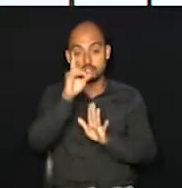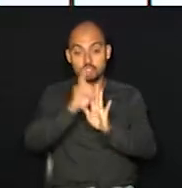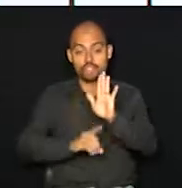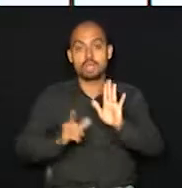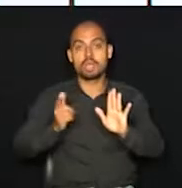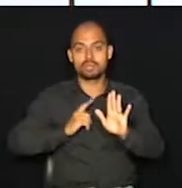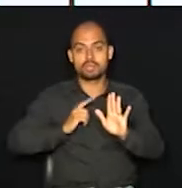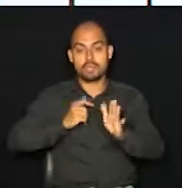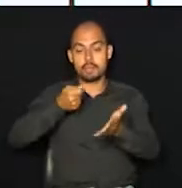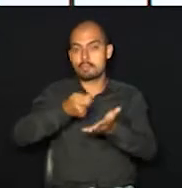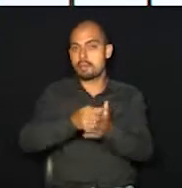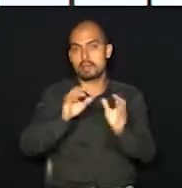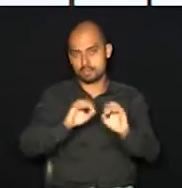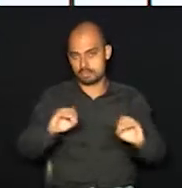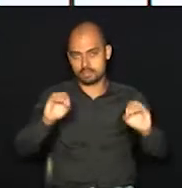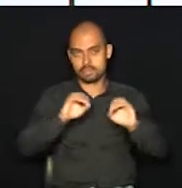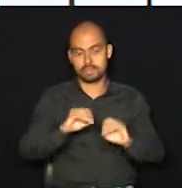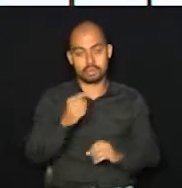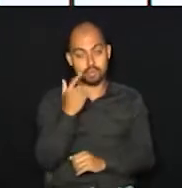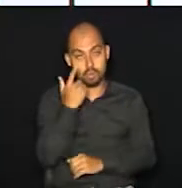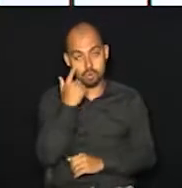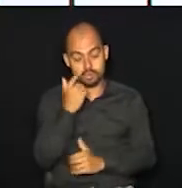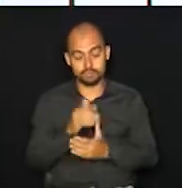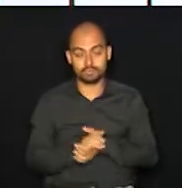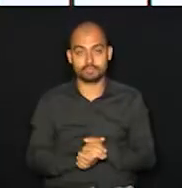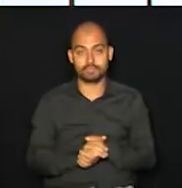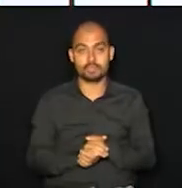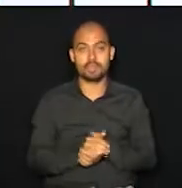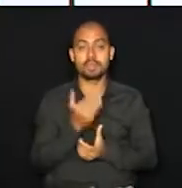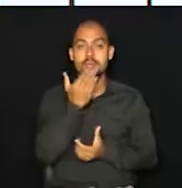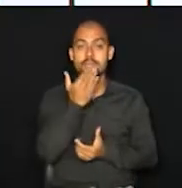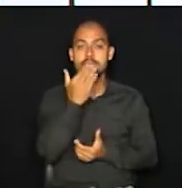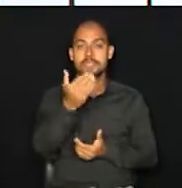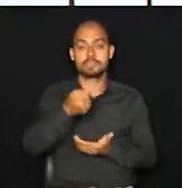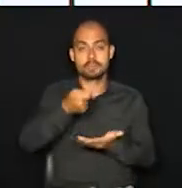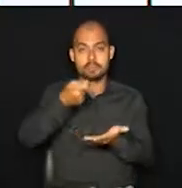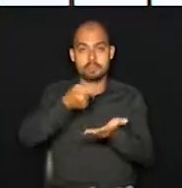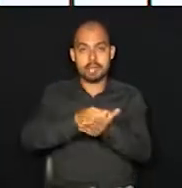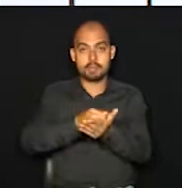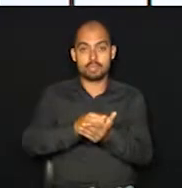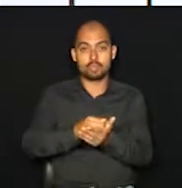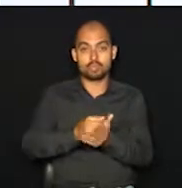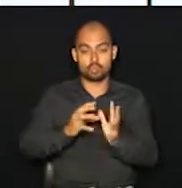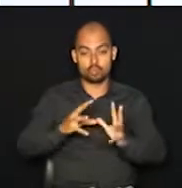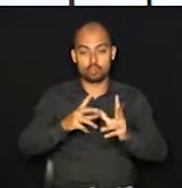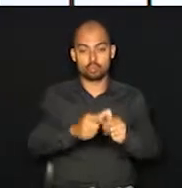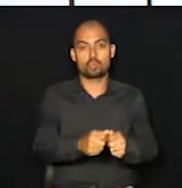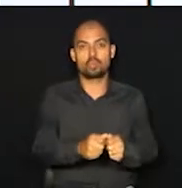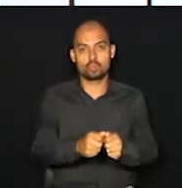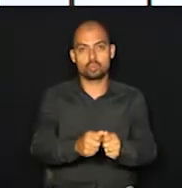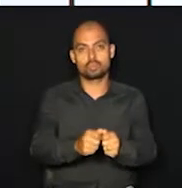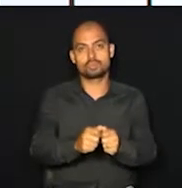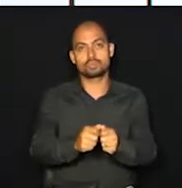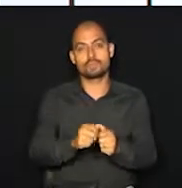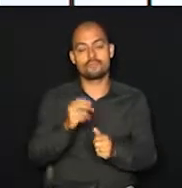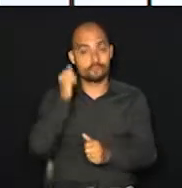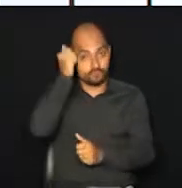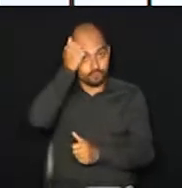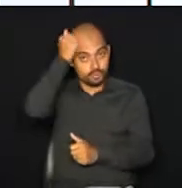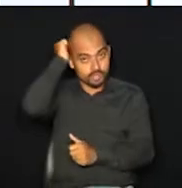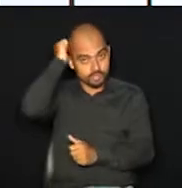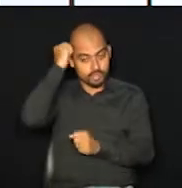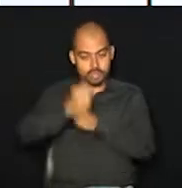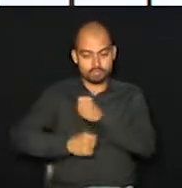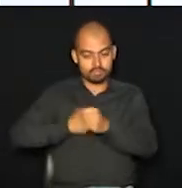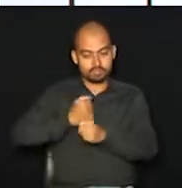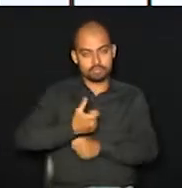essa isenção. Então, olha, solicitação de isenção total ou parcial para o vestibular 2021